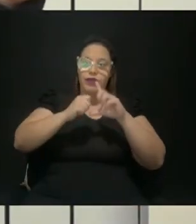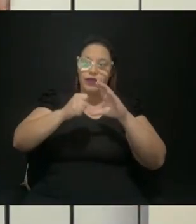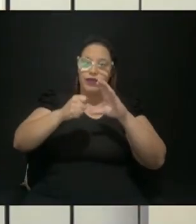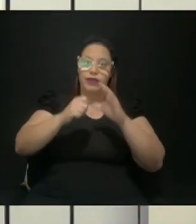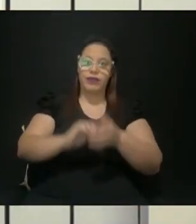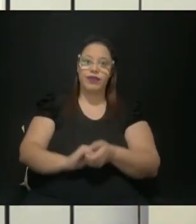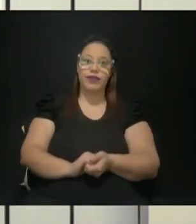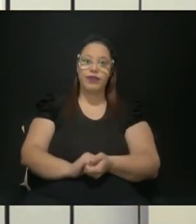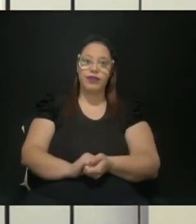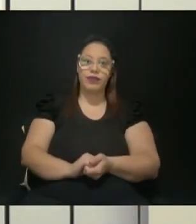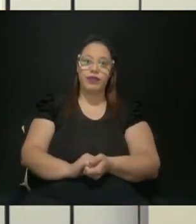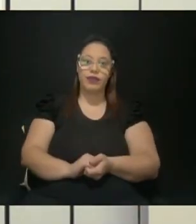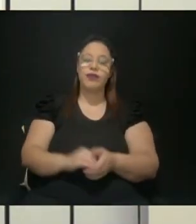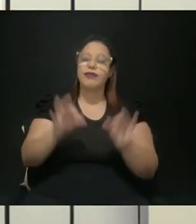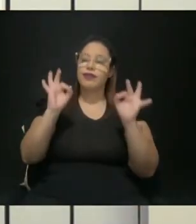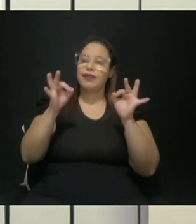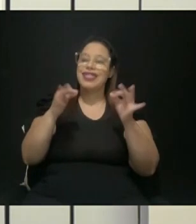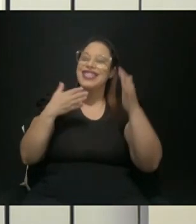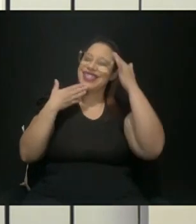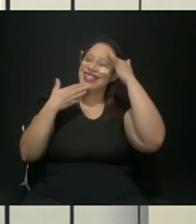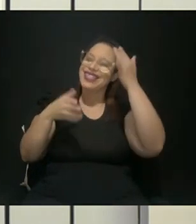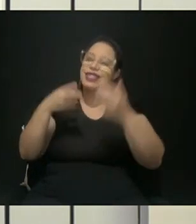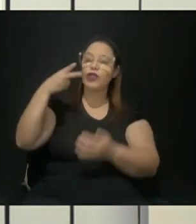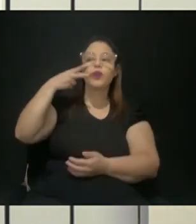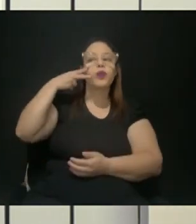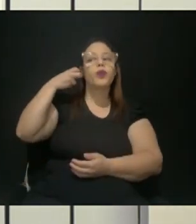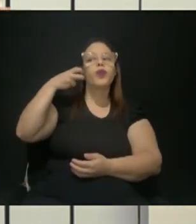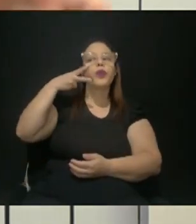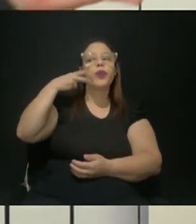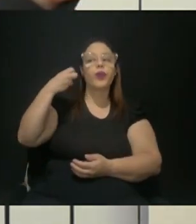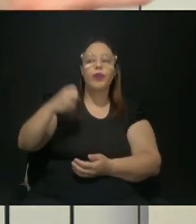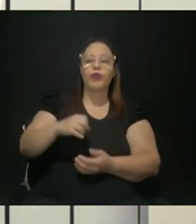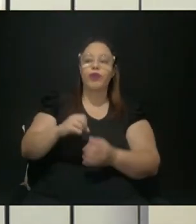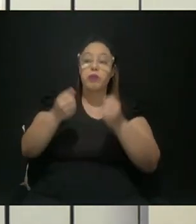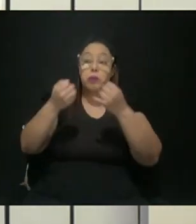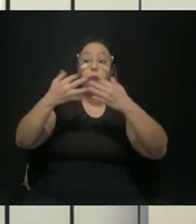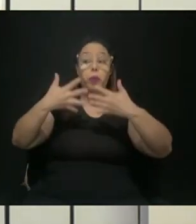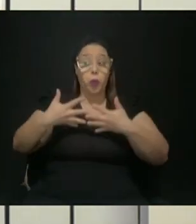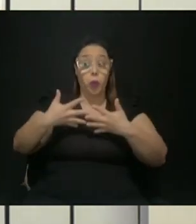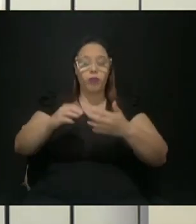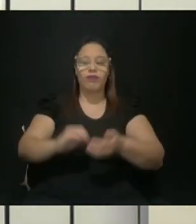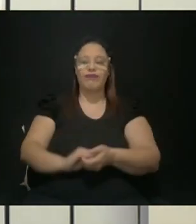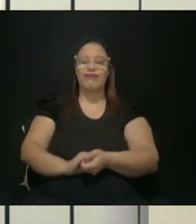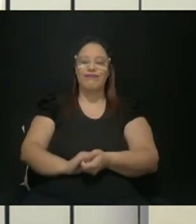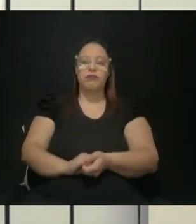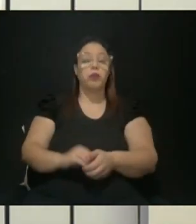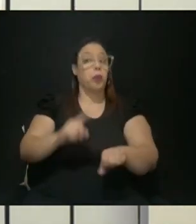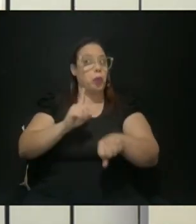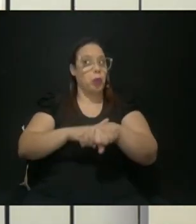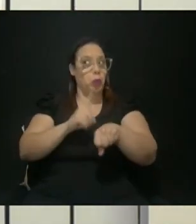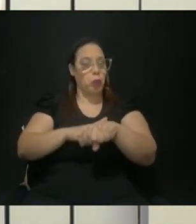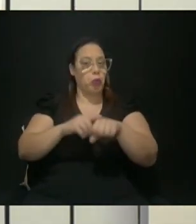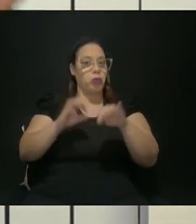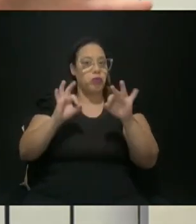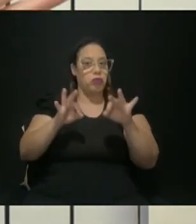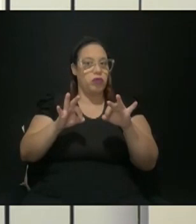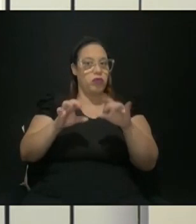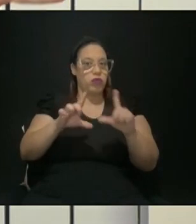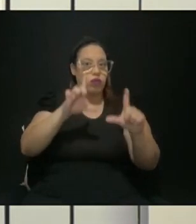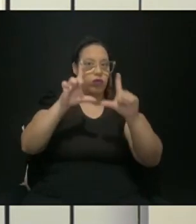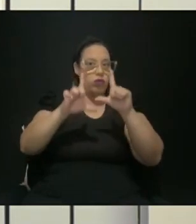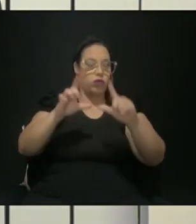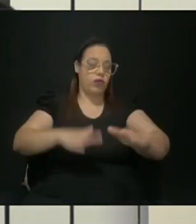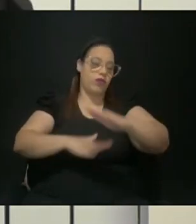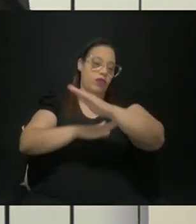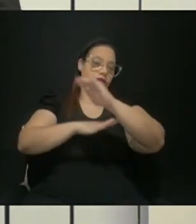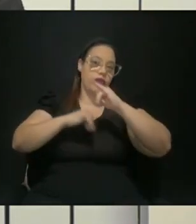Tá certo, então. Muito obrigado, Rafael Turati, pelas informações. Ainda dá tempo, né? Terminando o Jornal Câmara Notícia, para quem